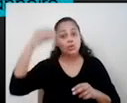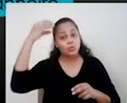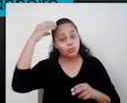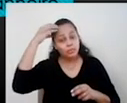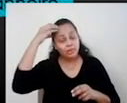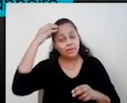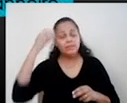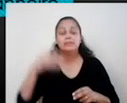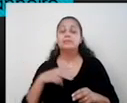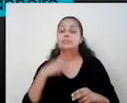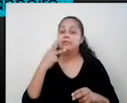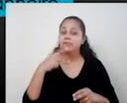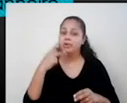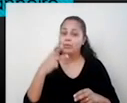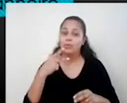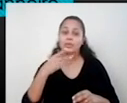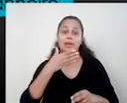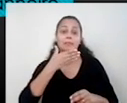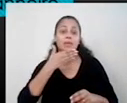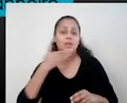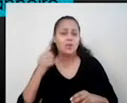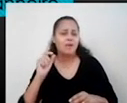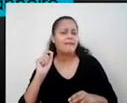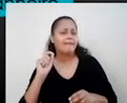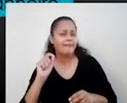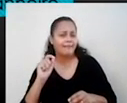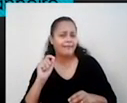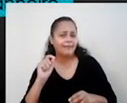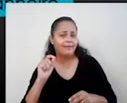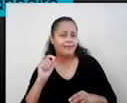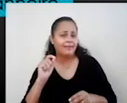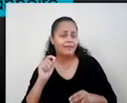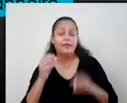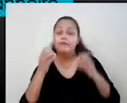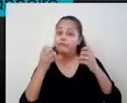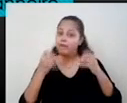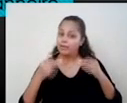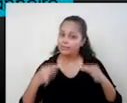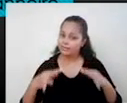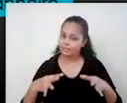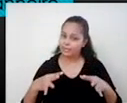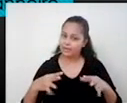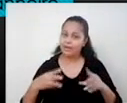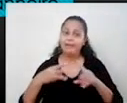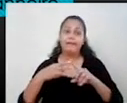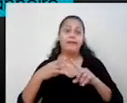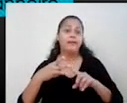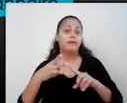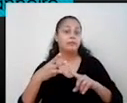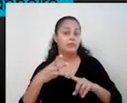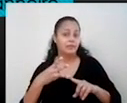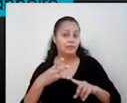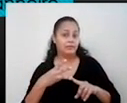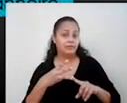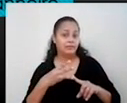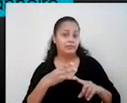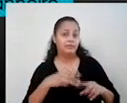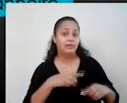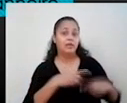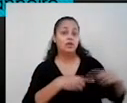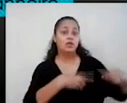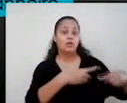ele vai contar melhor, aquele é o príncipe Otto, mas quem é esse príncipe Otto? Então ele vai explicar quem é. É o terceiro na linha de